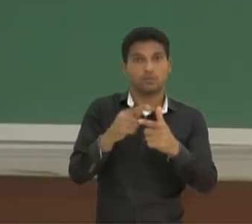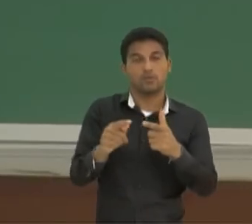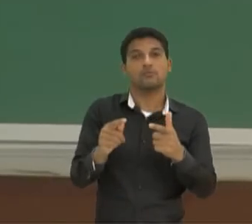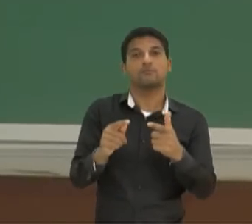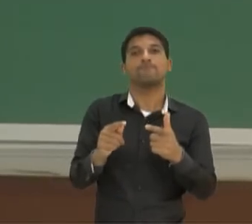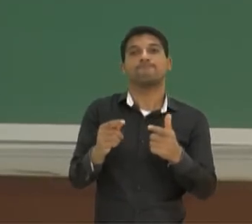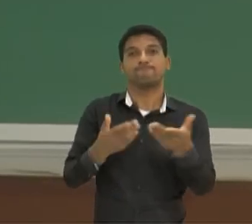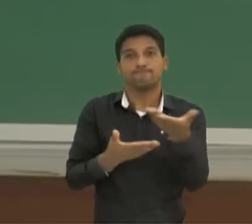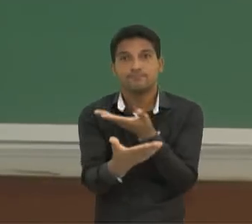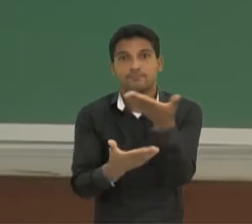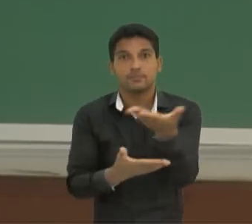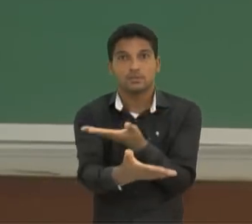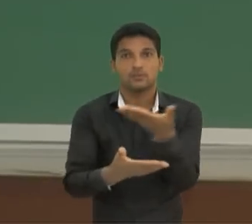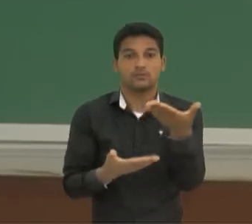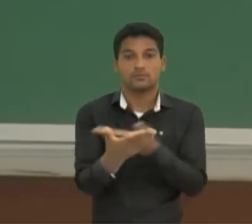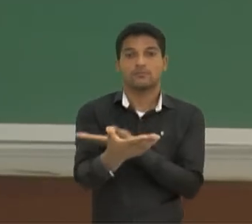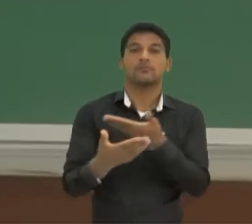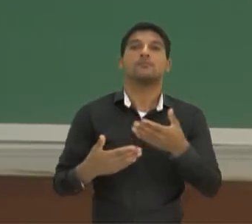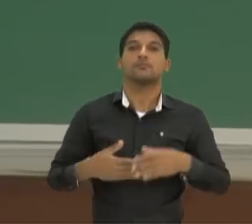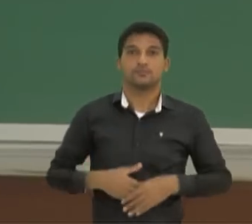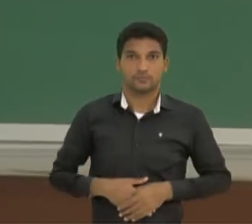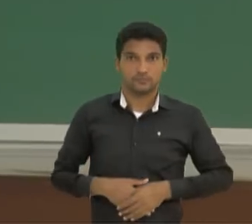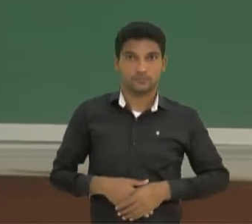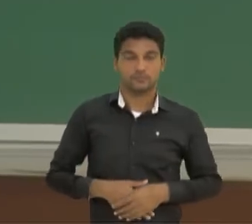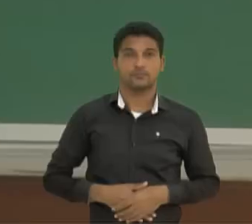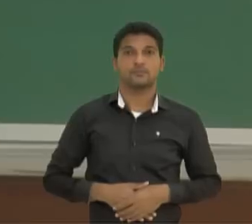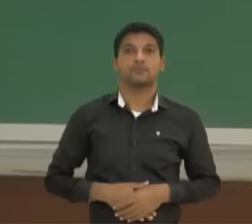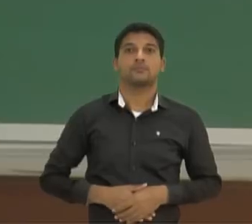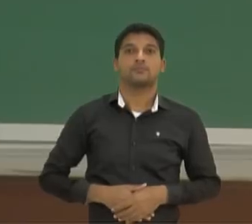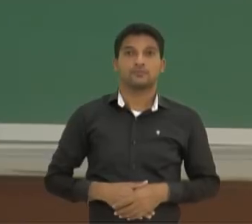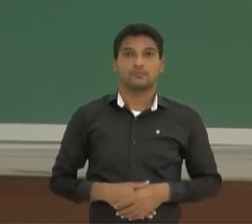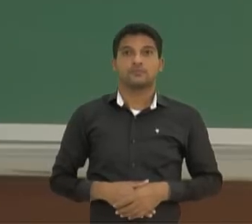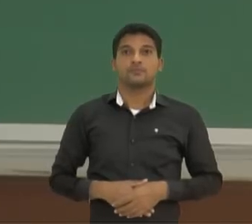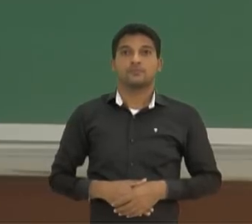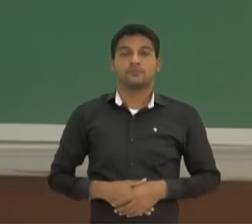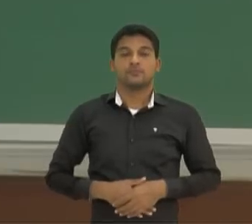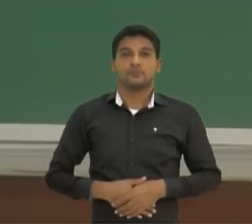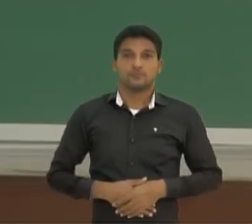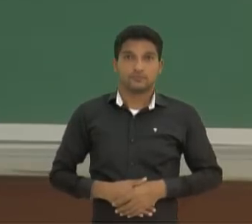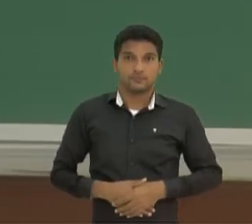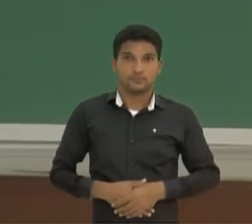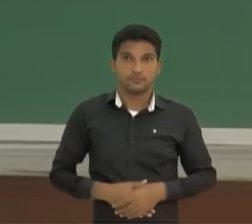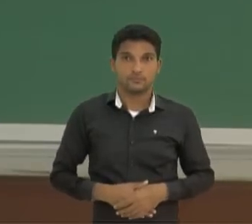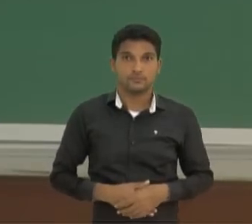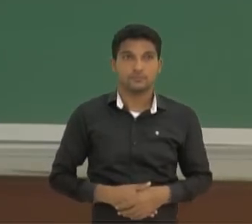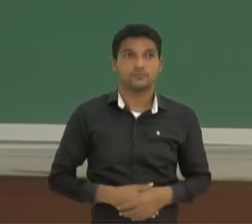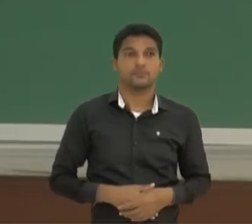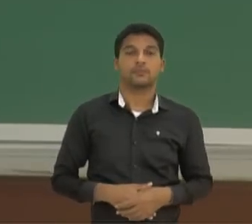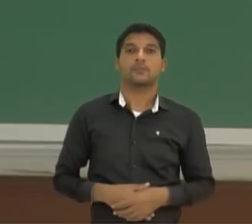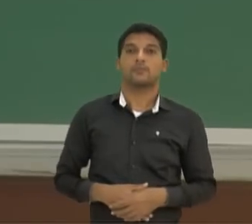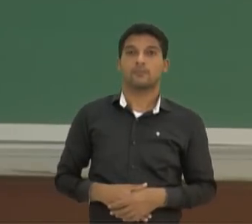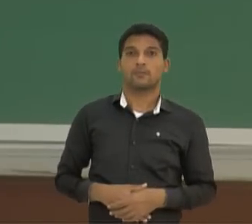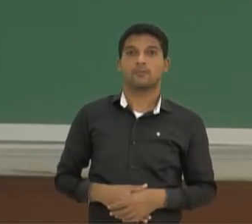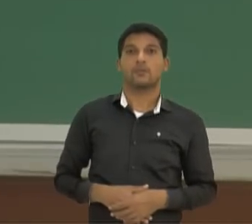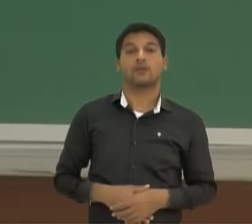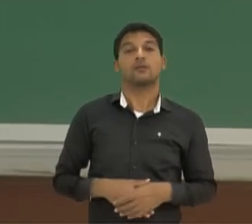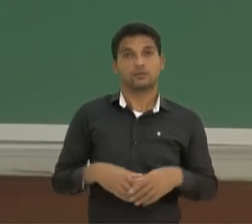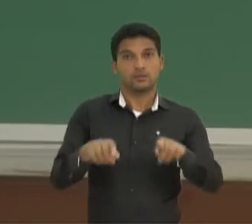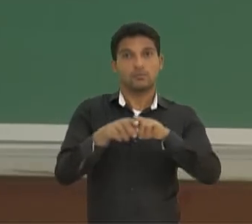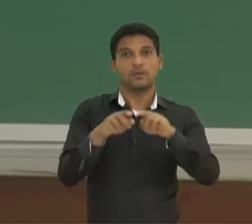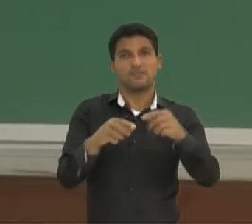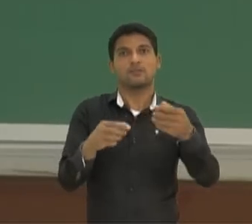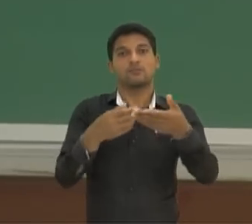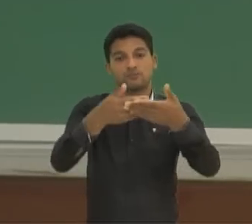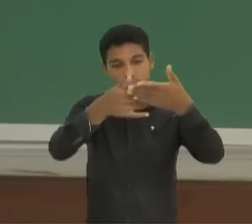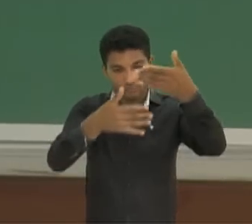gerado em função, né, de algo que não me satisfez enquanto cliente ou de uma determinada situação. Né? No final, a despedida, eu posso